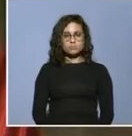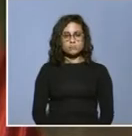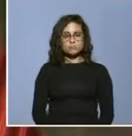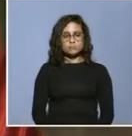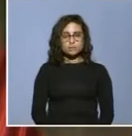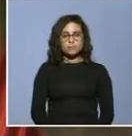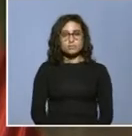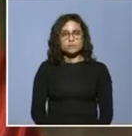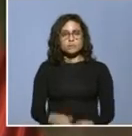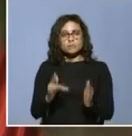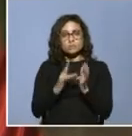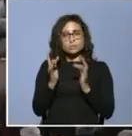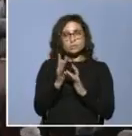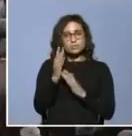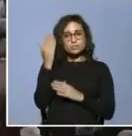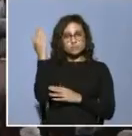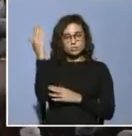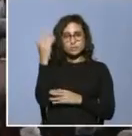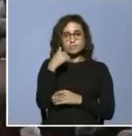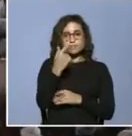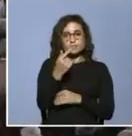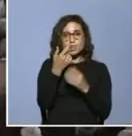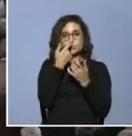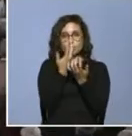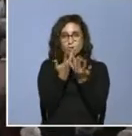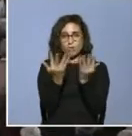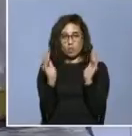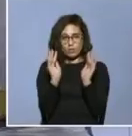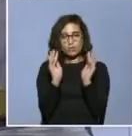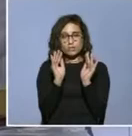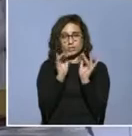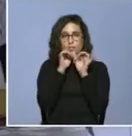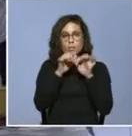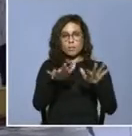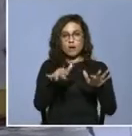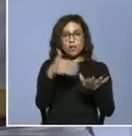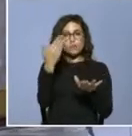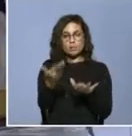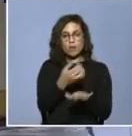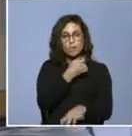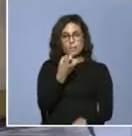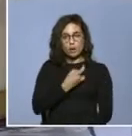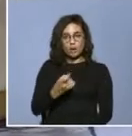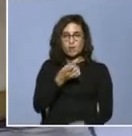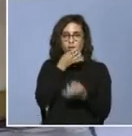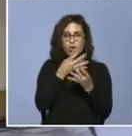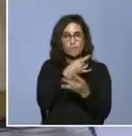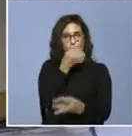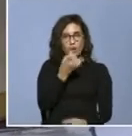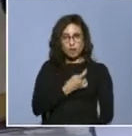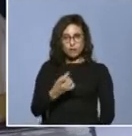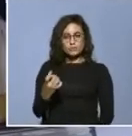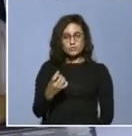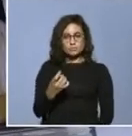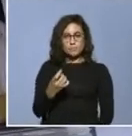Senhor Jesus Cristo, que dissestes aos vossos apóstolos: deixo-vos a paz, dou-vos a minha paz. Não